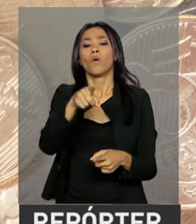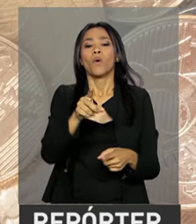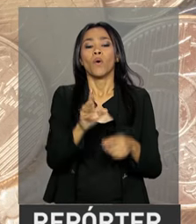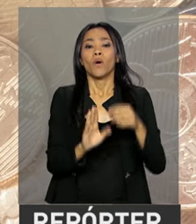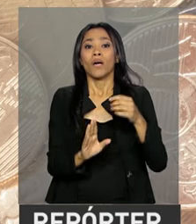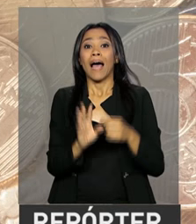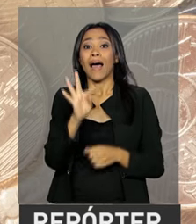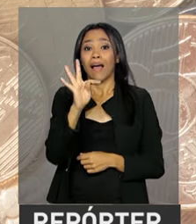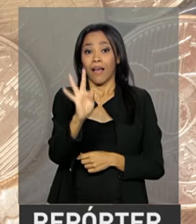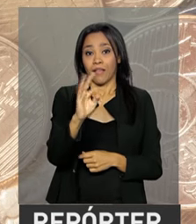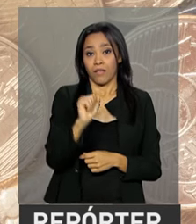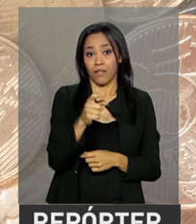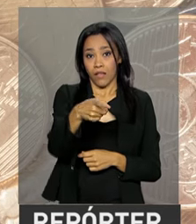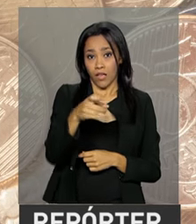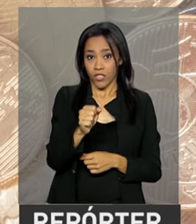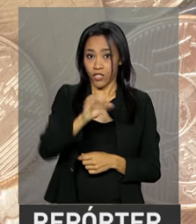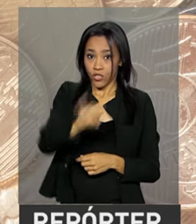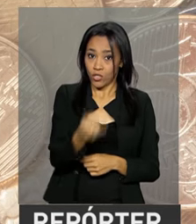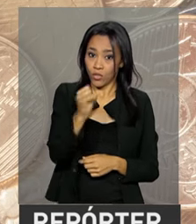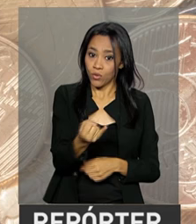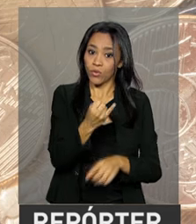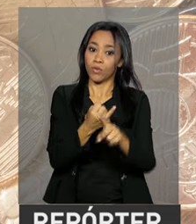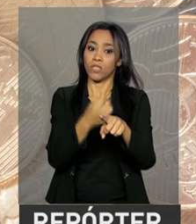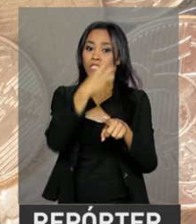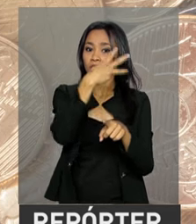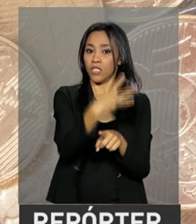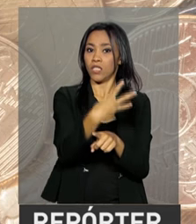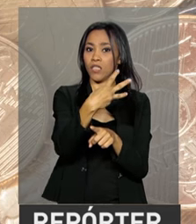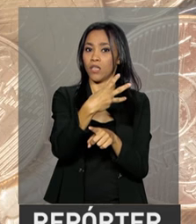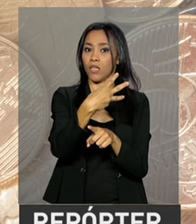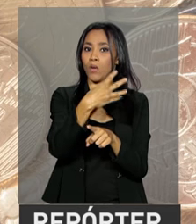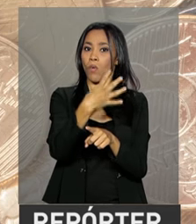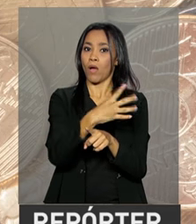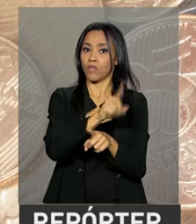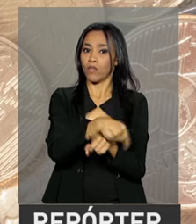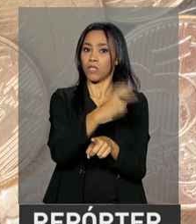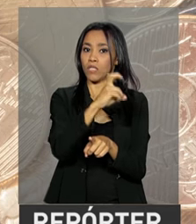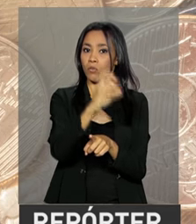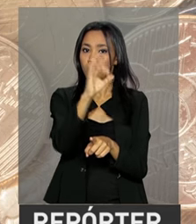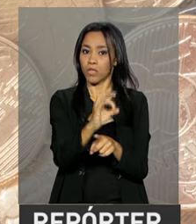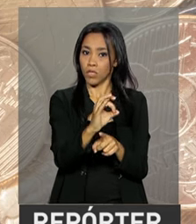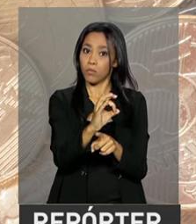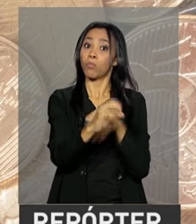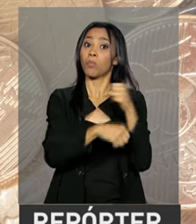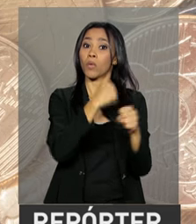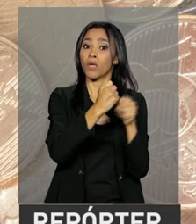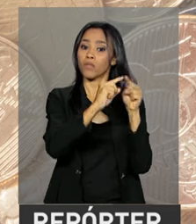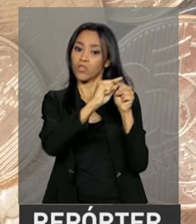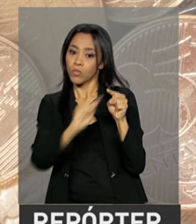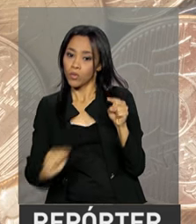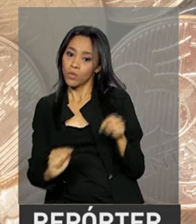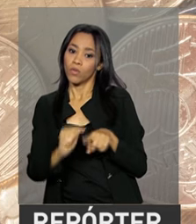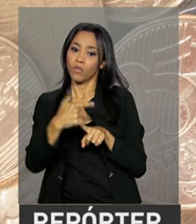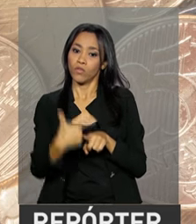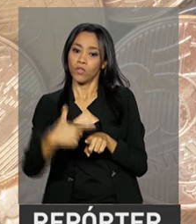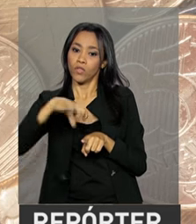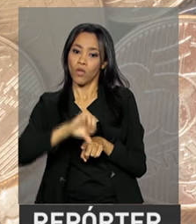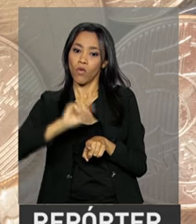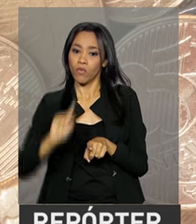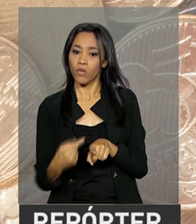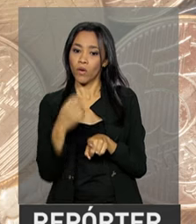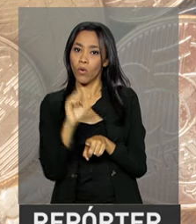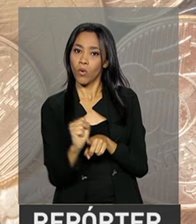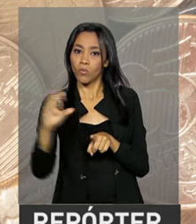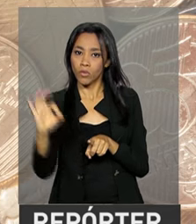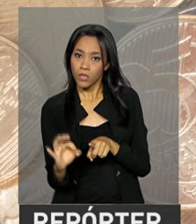operações de crédito consignado caiu de 34 e meio por cento ao ano para 29,8 por cento